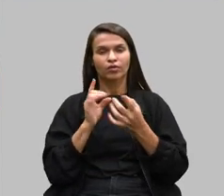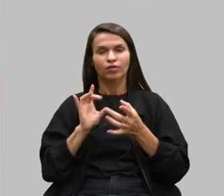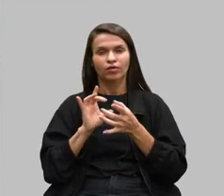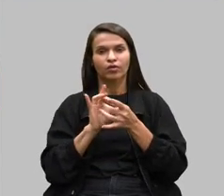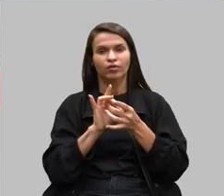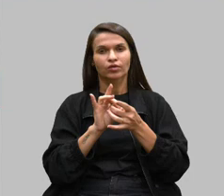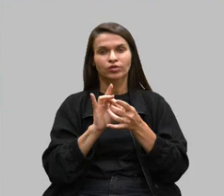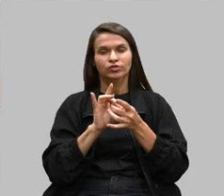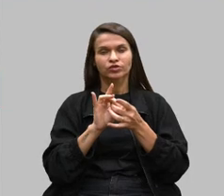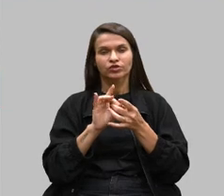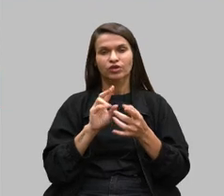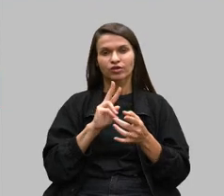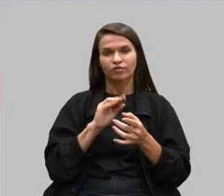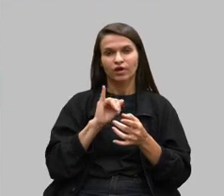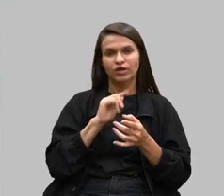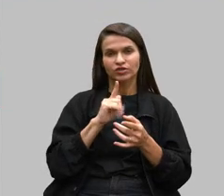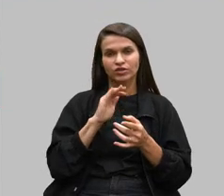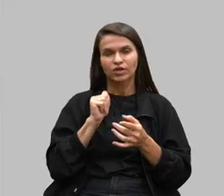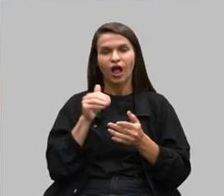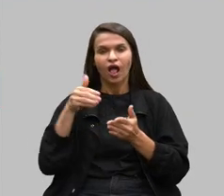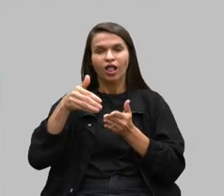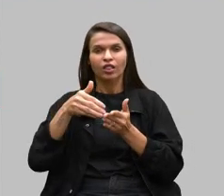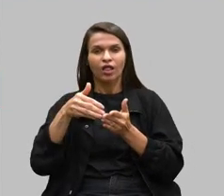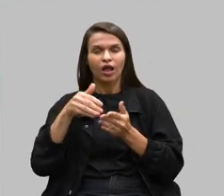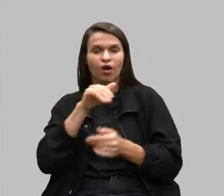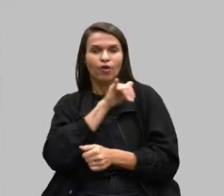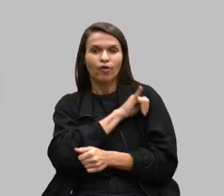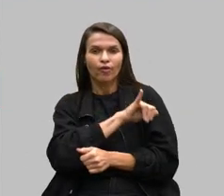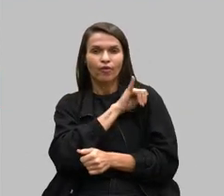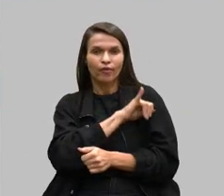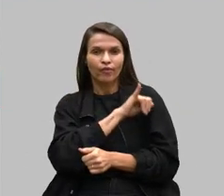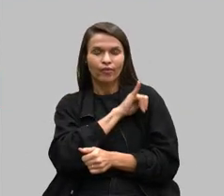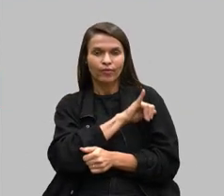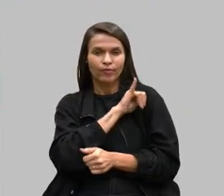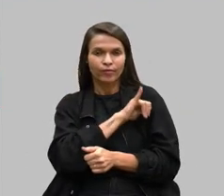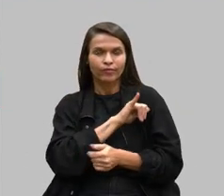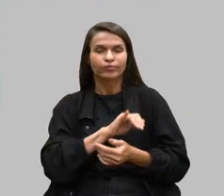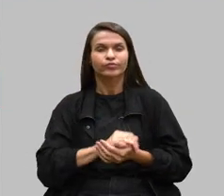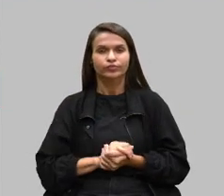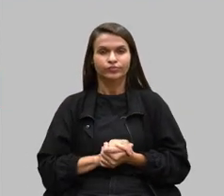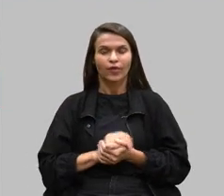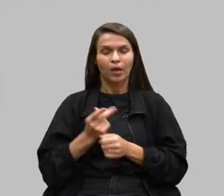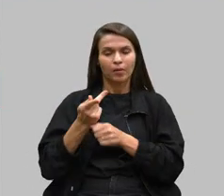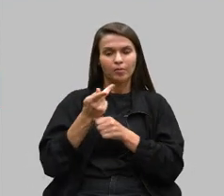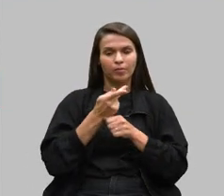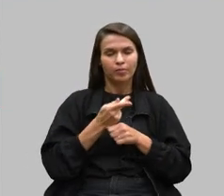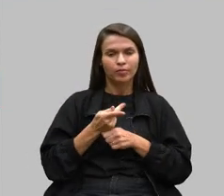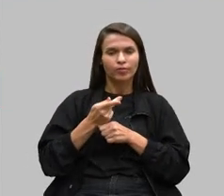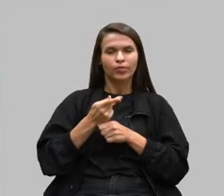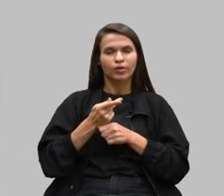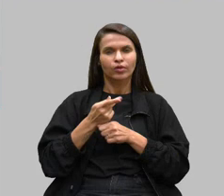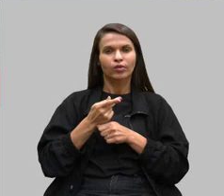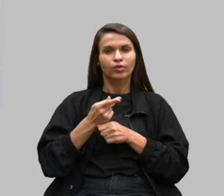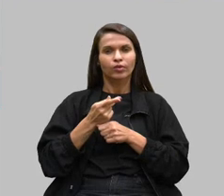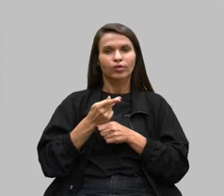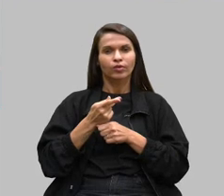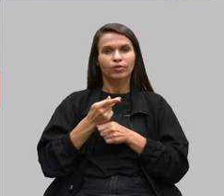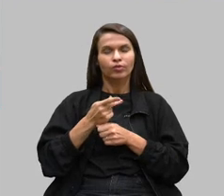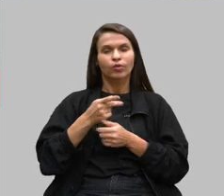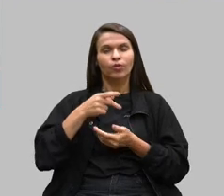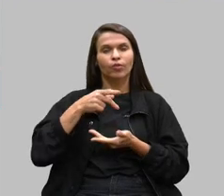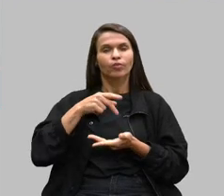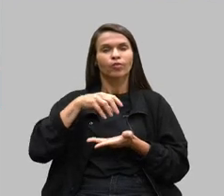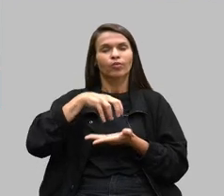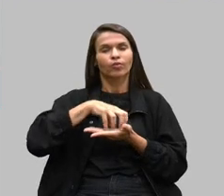Varginha até o Rio de Janeiro lá com o cber Paiva ele me procurou no meu gabinete para nós tomar